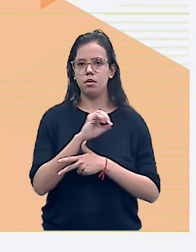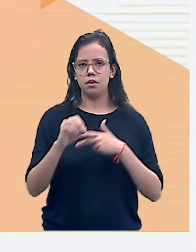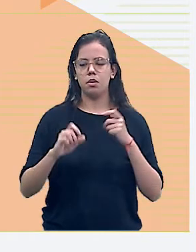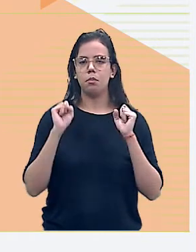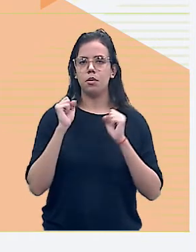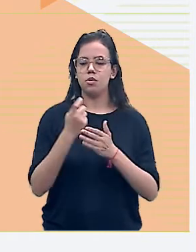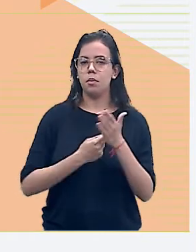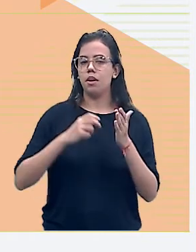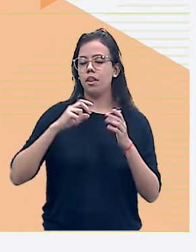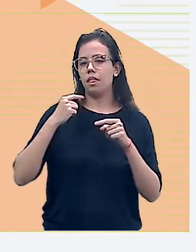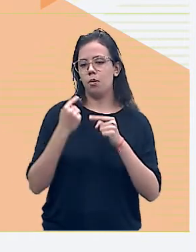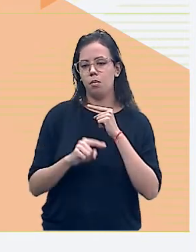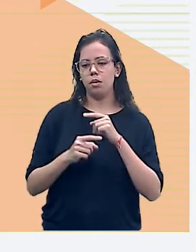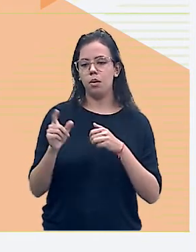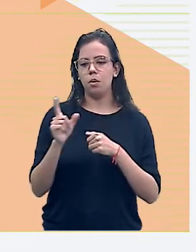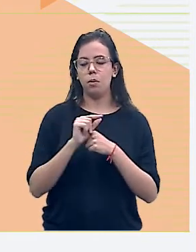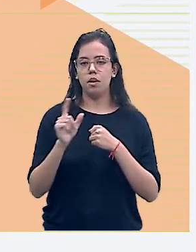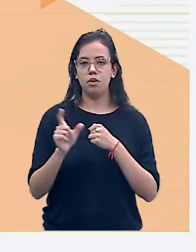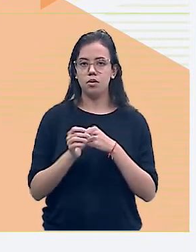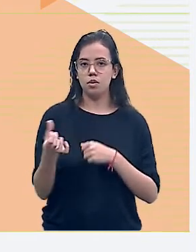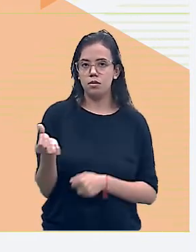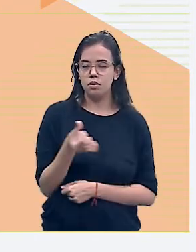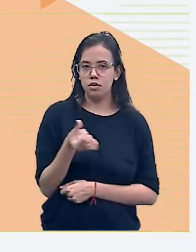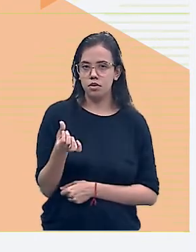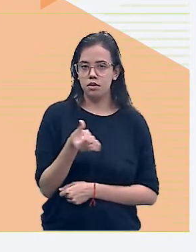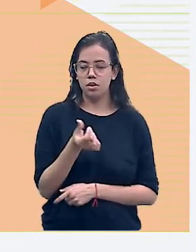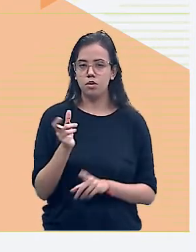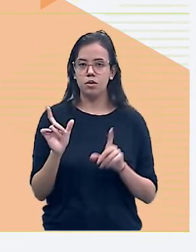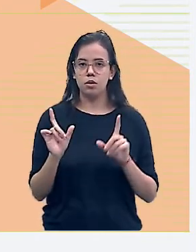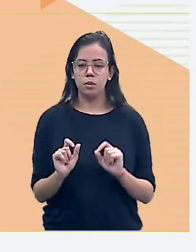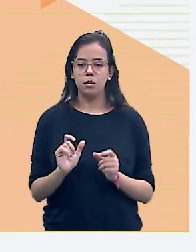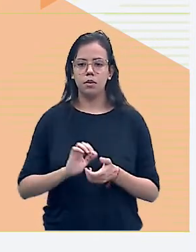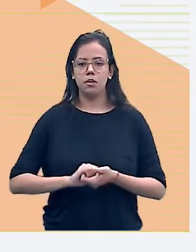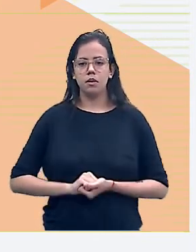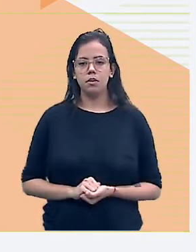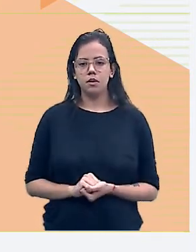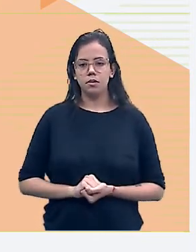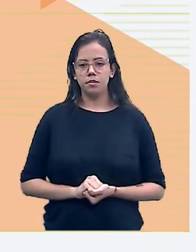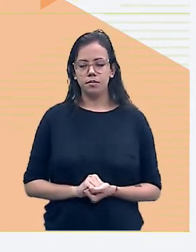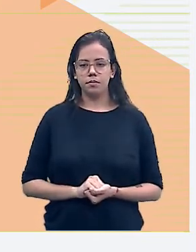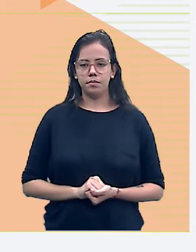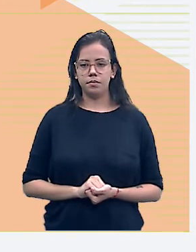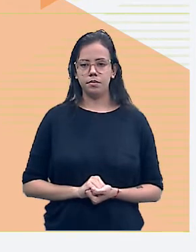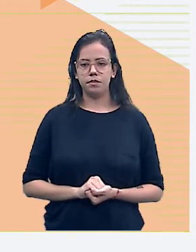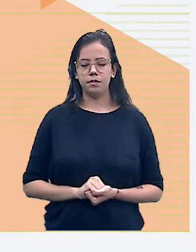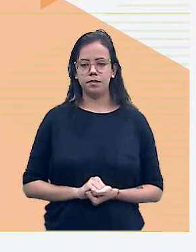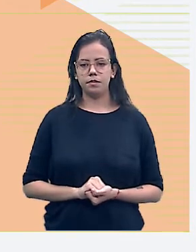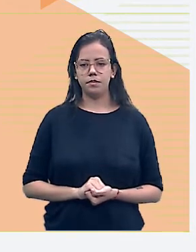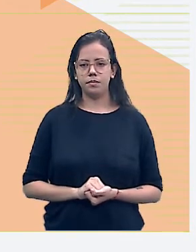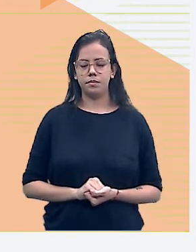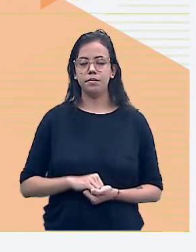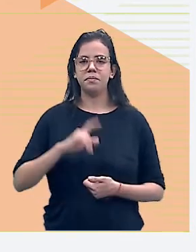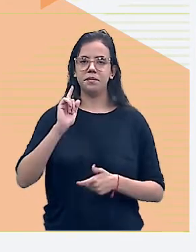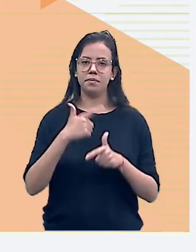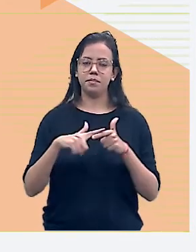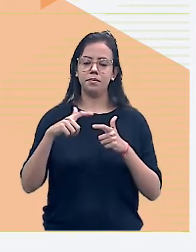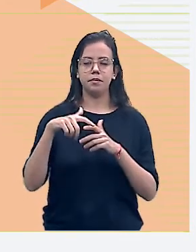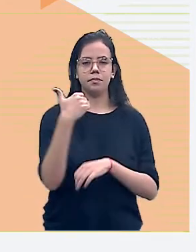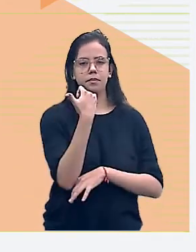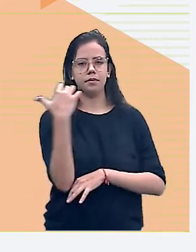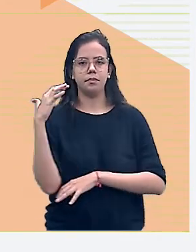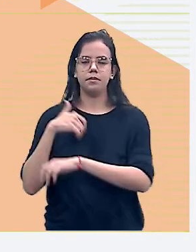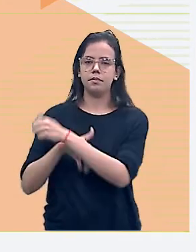no artigo 6º Qual é a professor O problema é que o Enem pode cobrar que não tá no artigo 6º é a questão ambiental